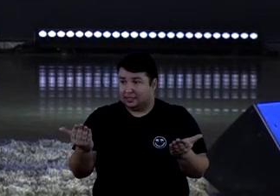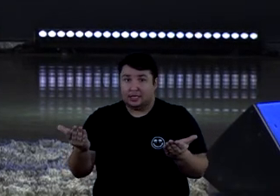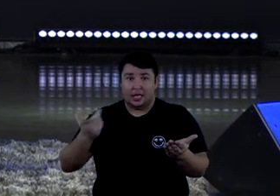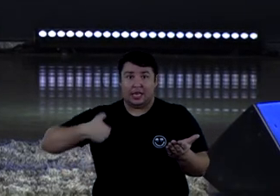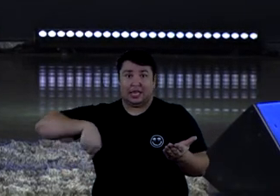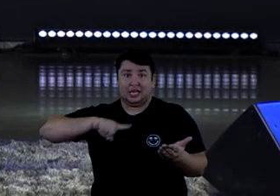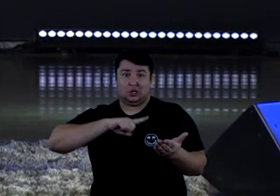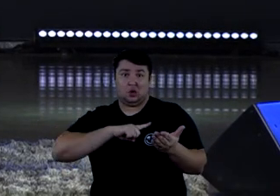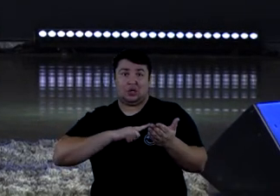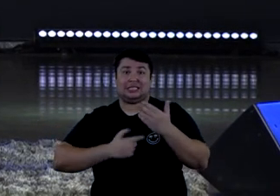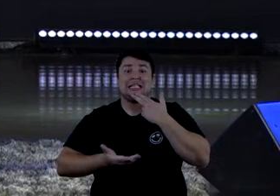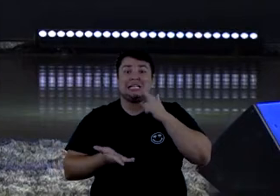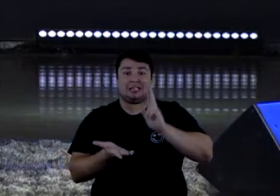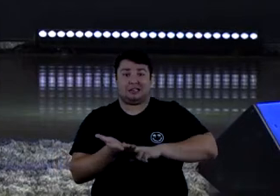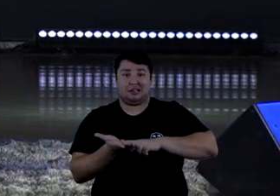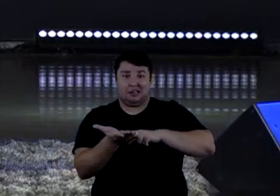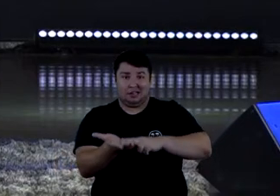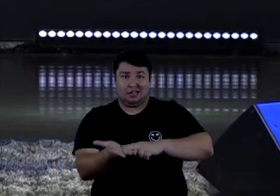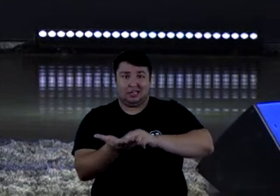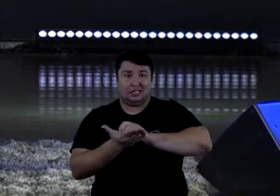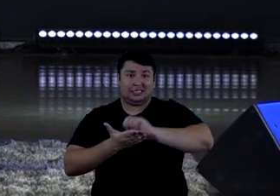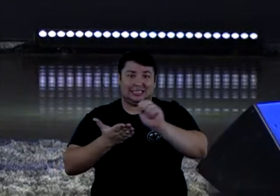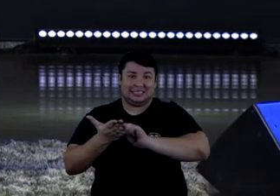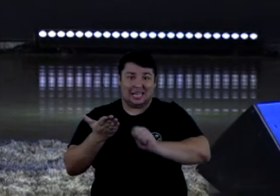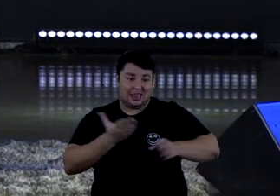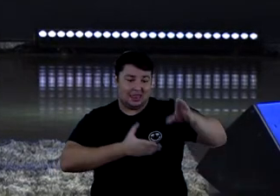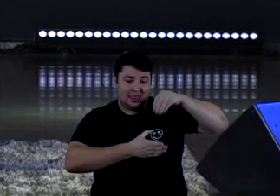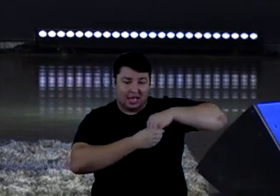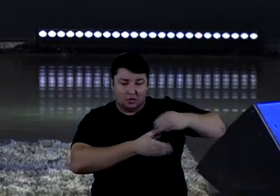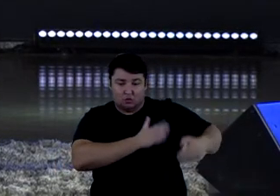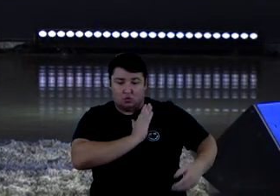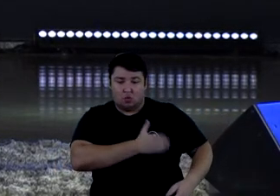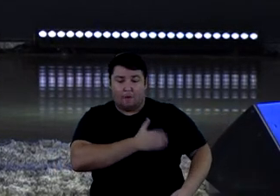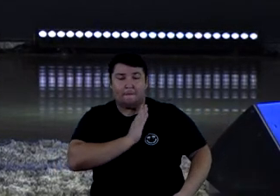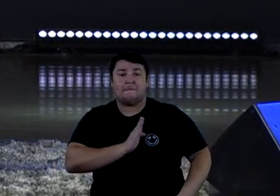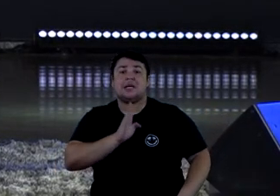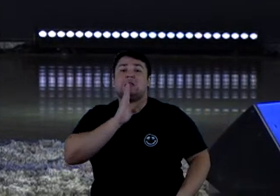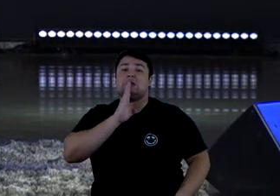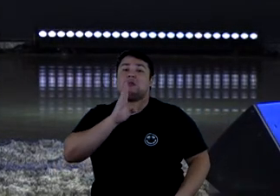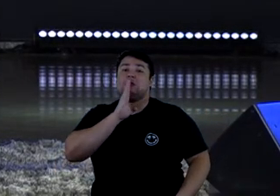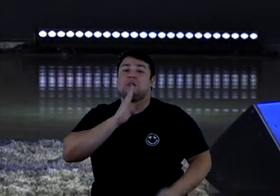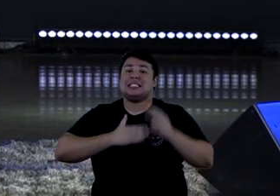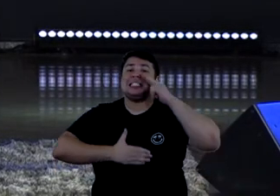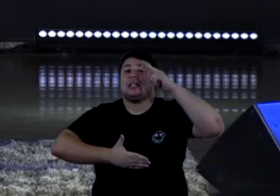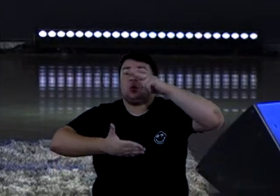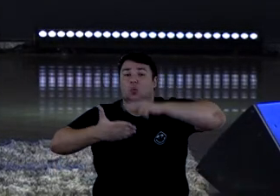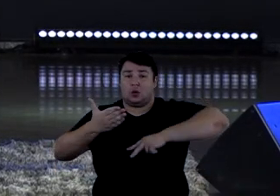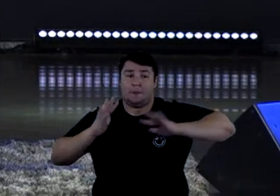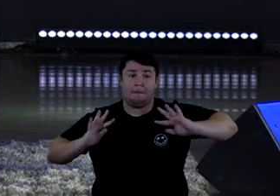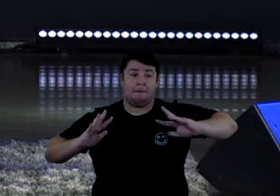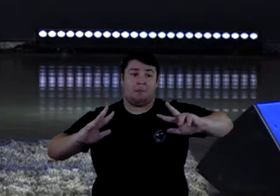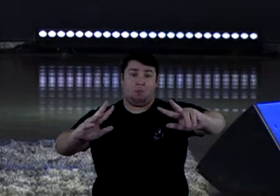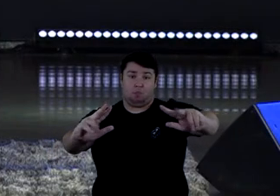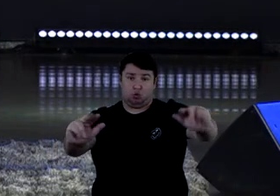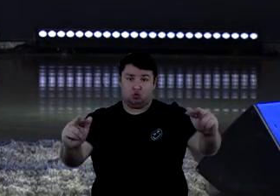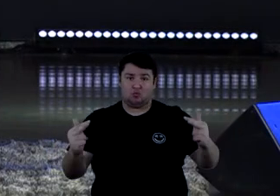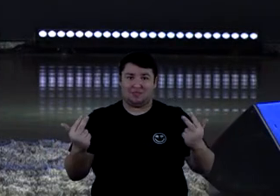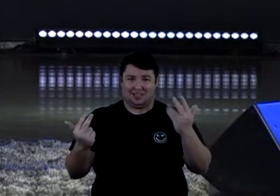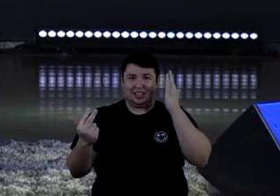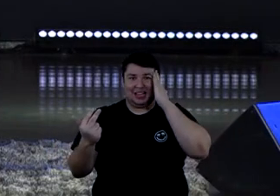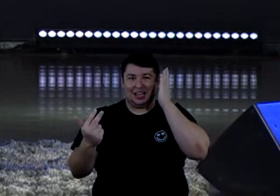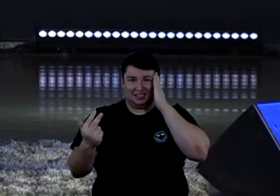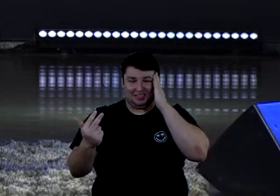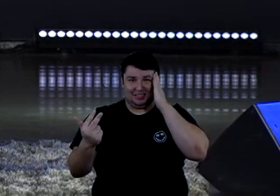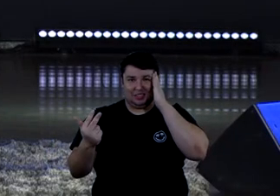nossa carta, escrita em nosso coração para ser conhecida e lida por todos.